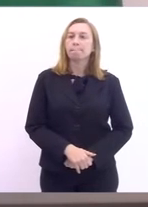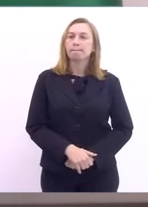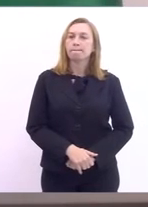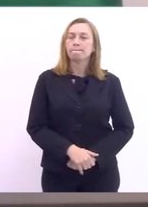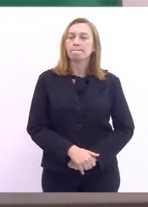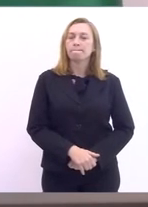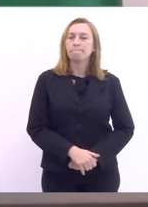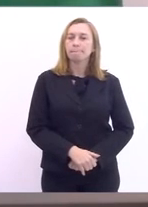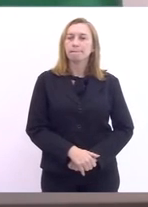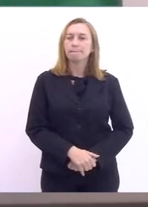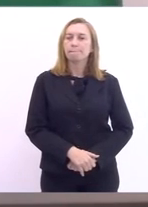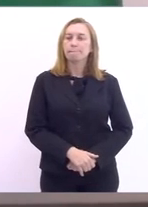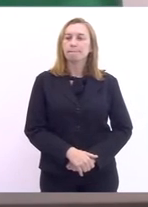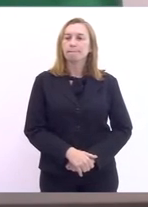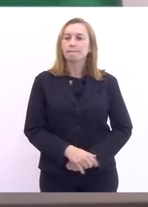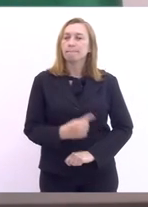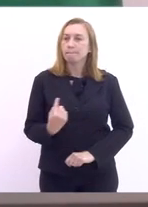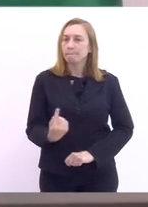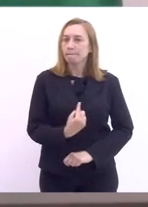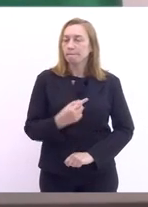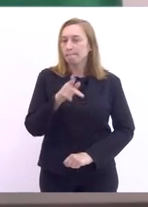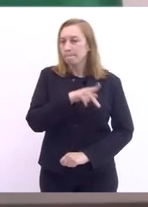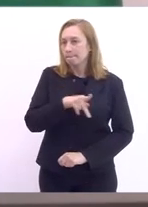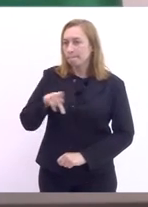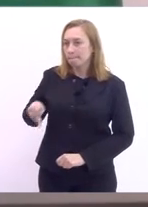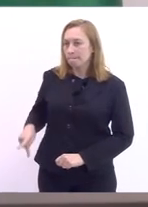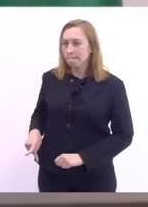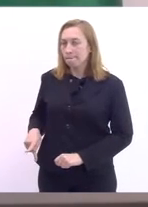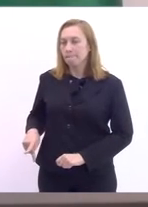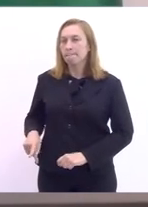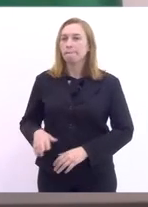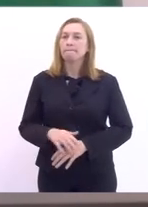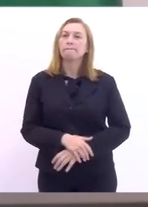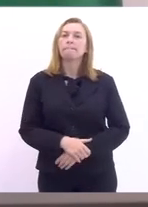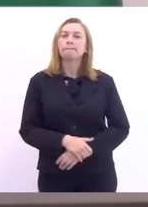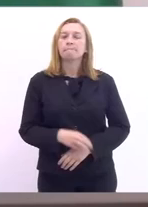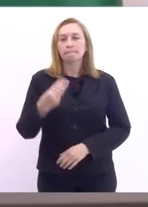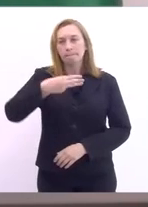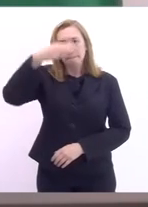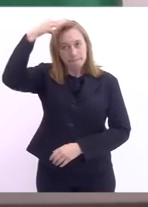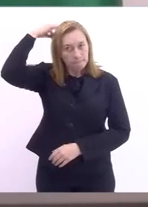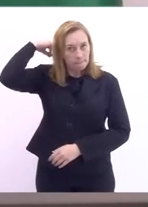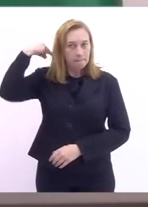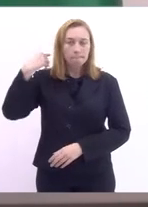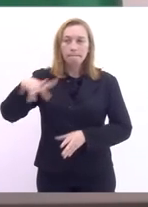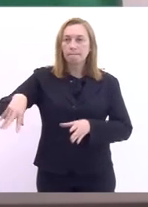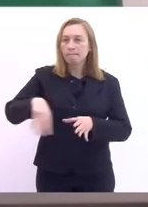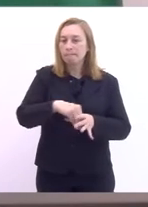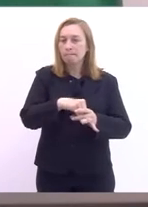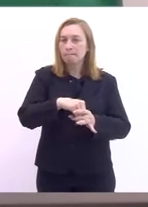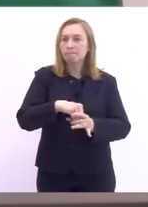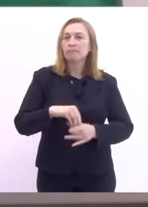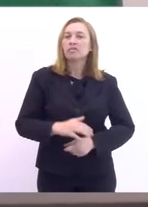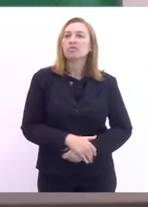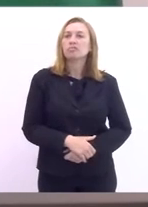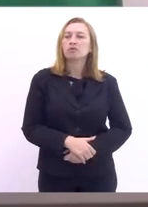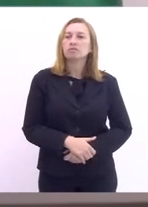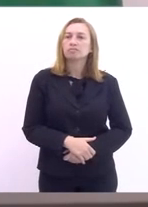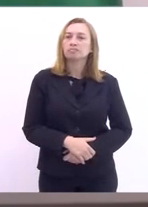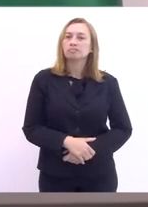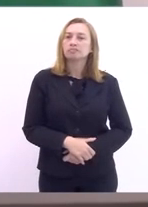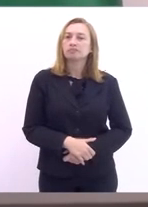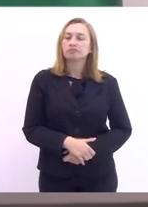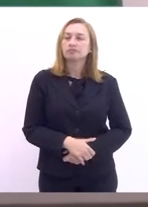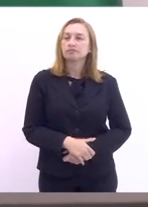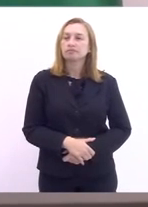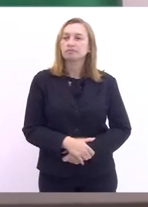do nosso presidente Márcio Pacheco, ele incluiu a